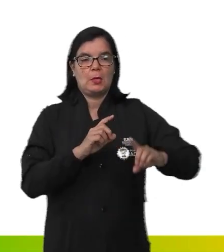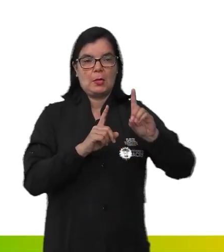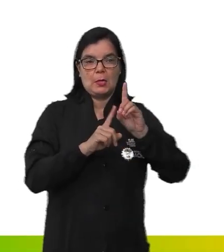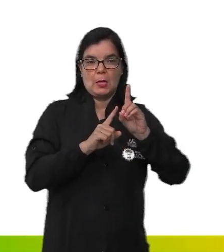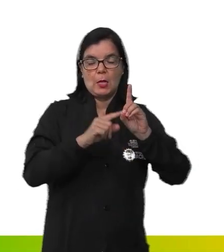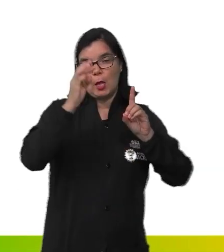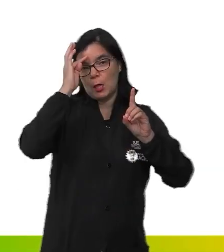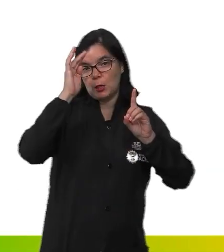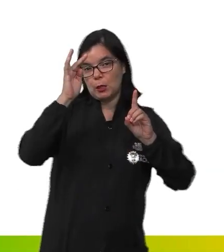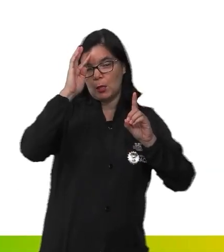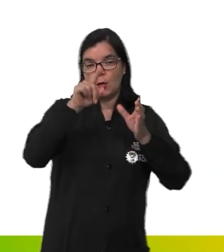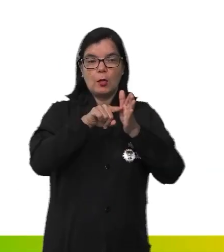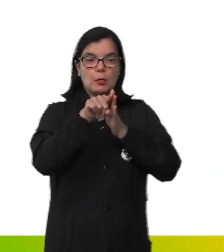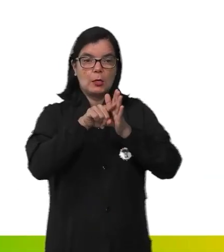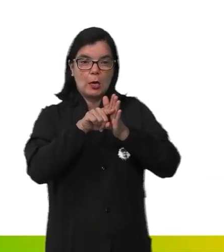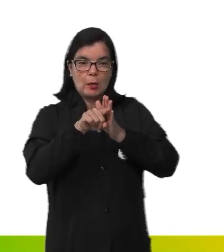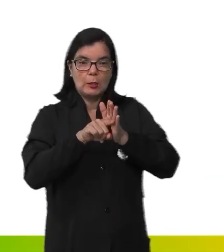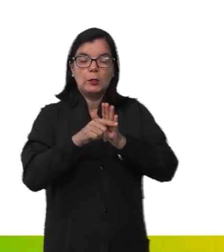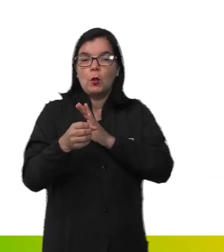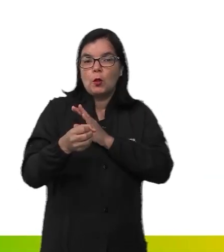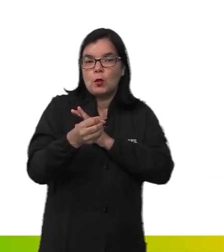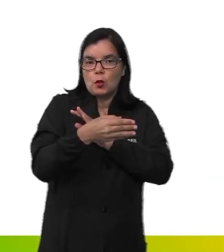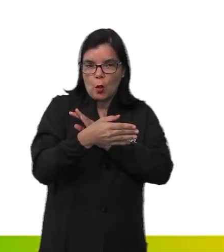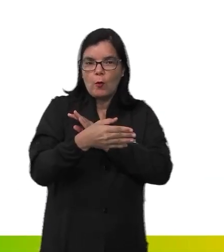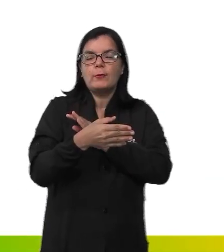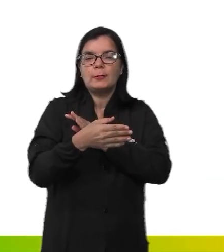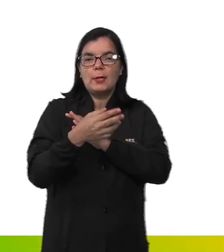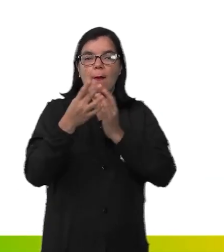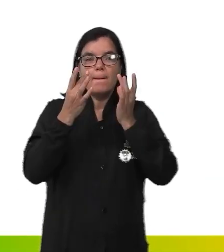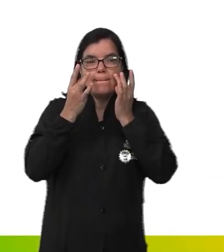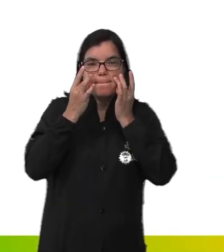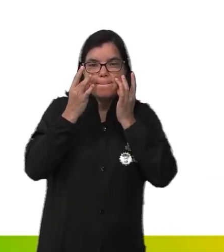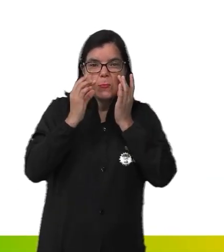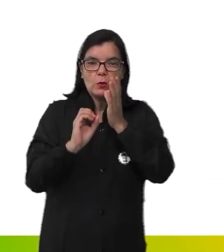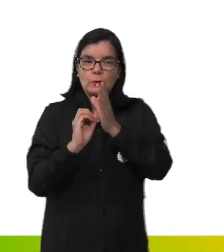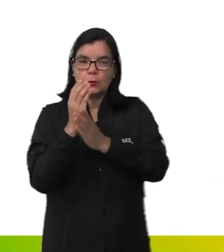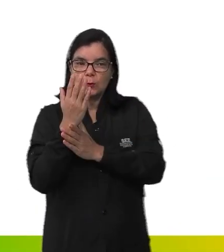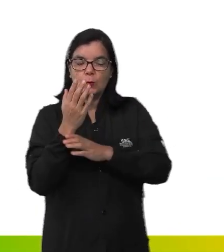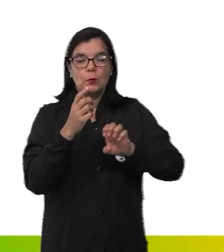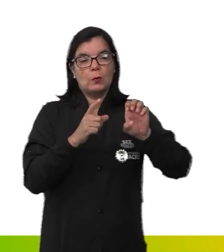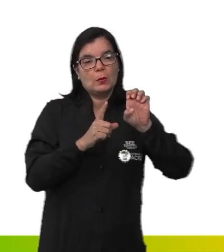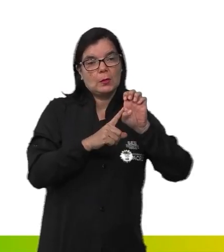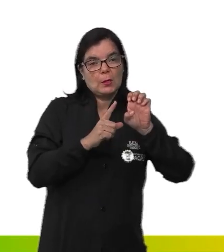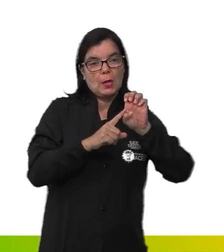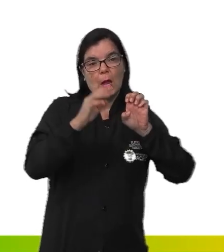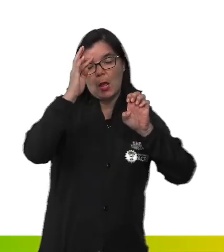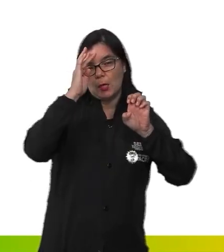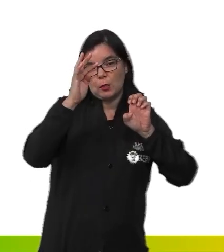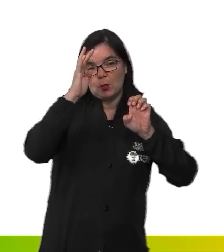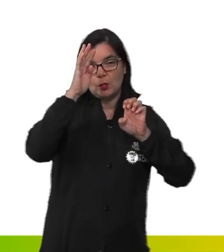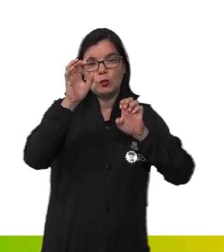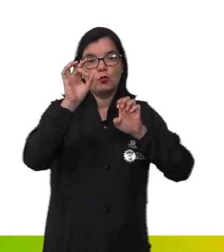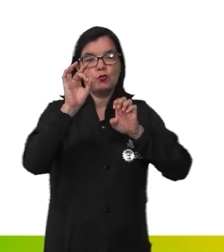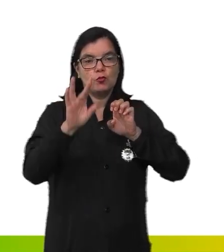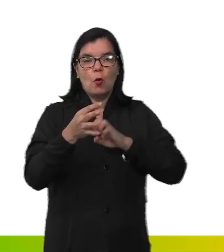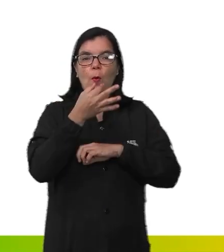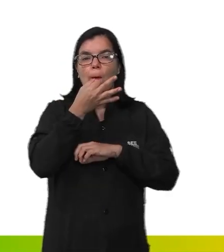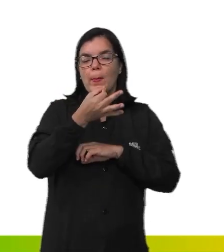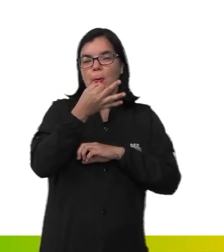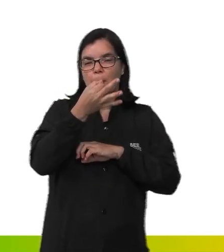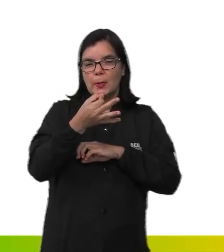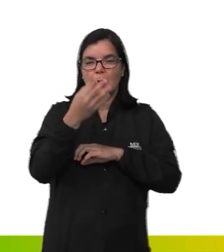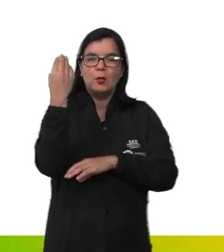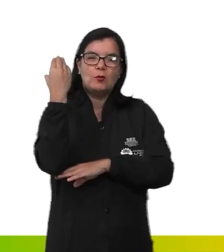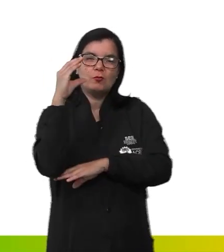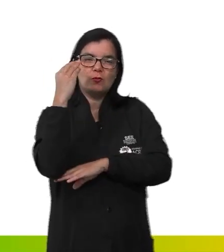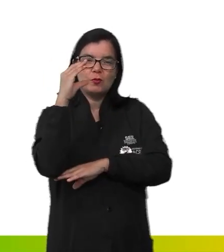D. As teorias científicas são atualizadas conforme novas evidências surgem? Alternativa E. As teorias servem apenas